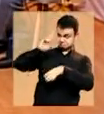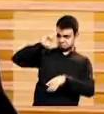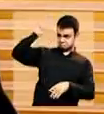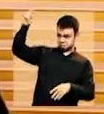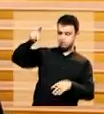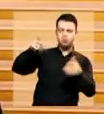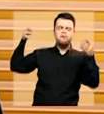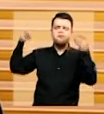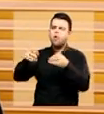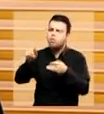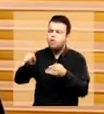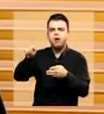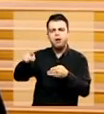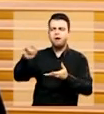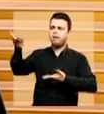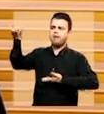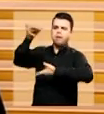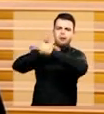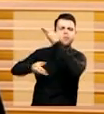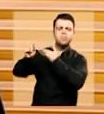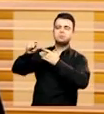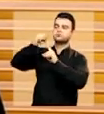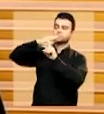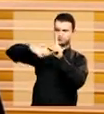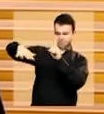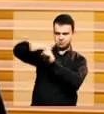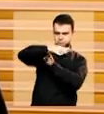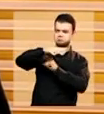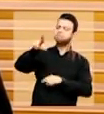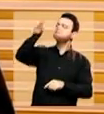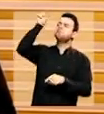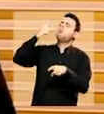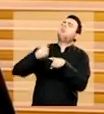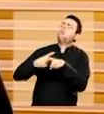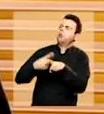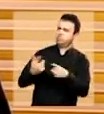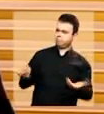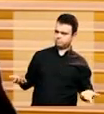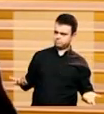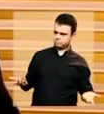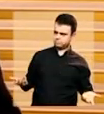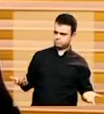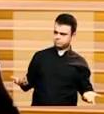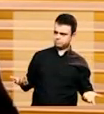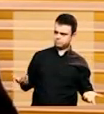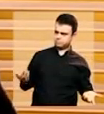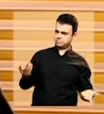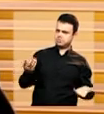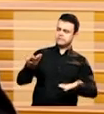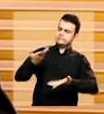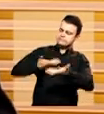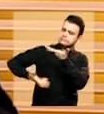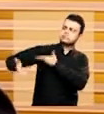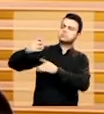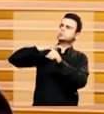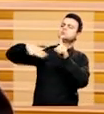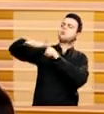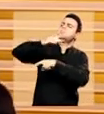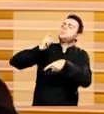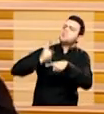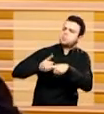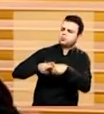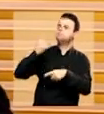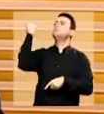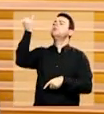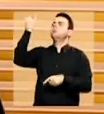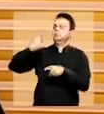no intercâmbio social, não é? Isso. Foi uma escolha, de onde veio essa escolha sua de fazer esse intercâmbio social? Falar da importância